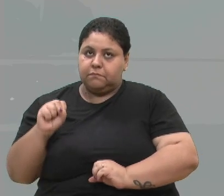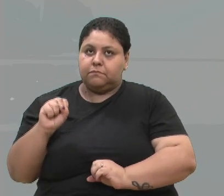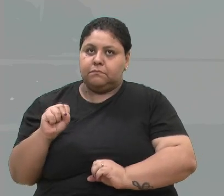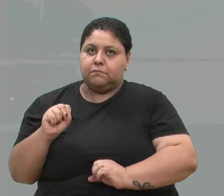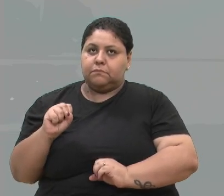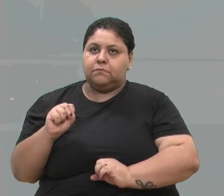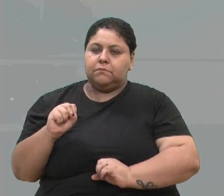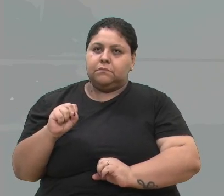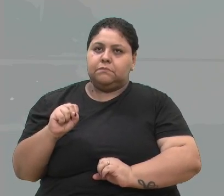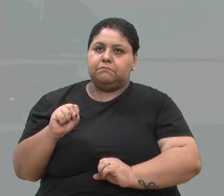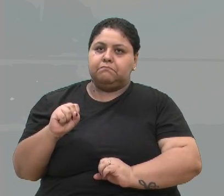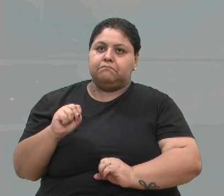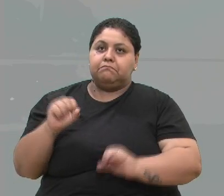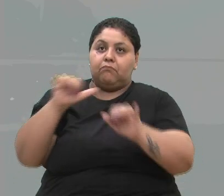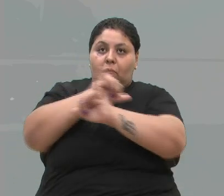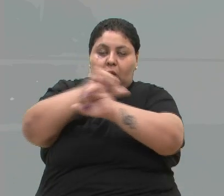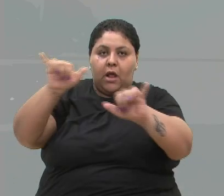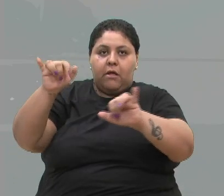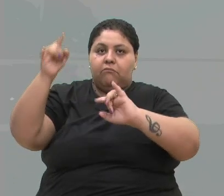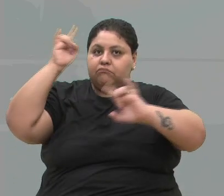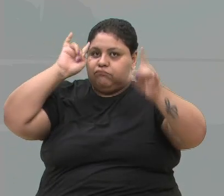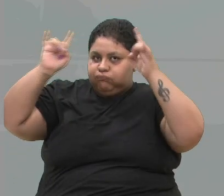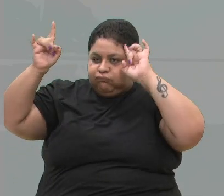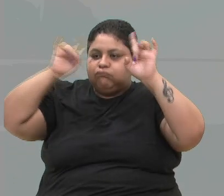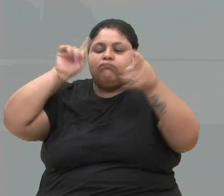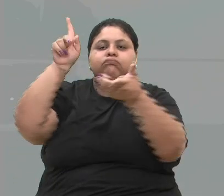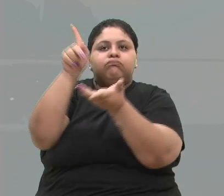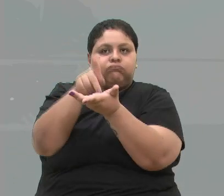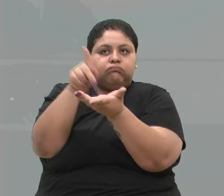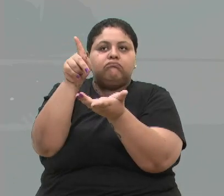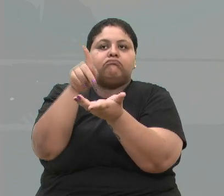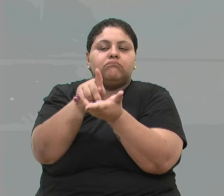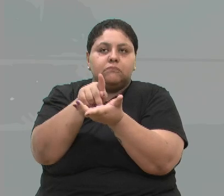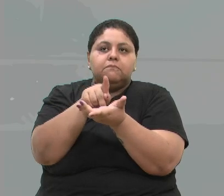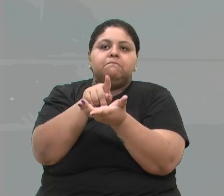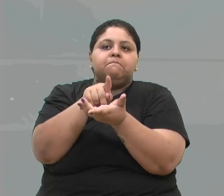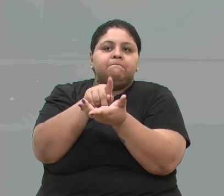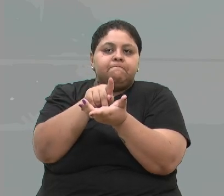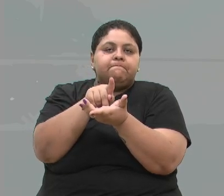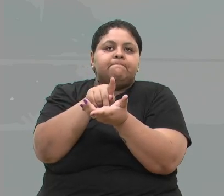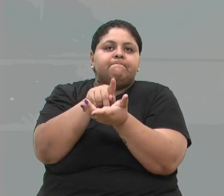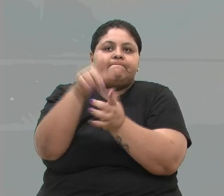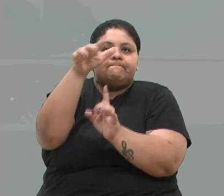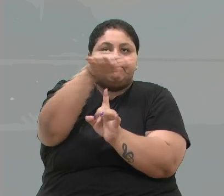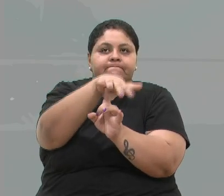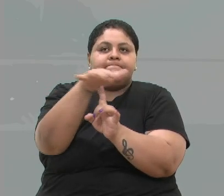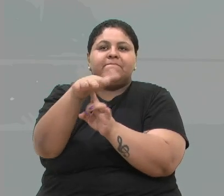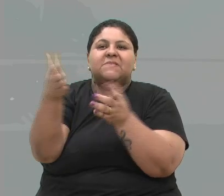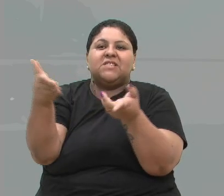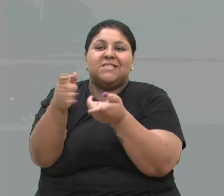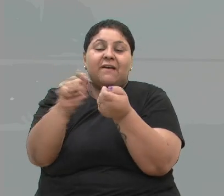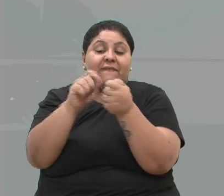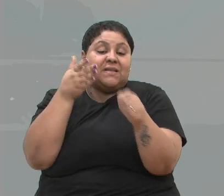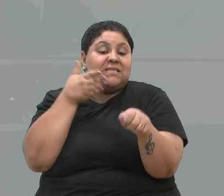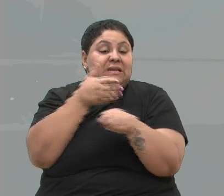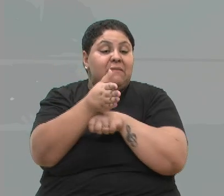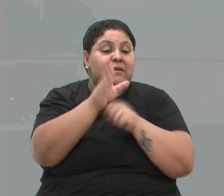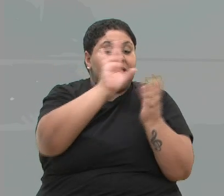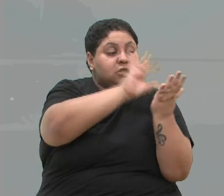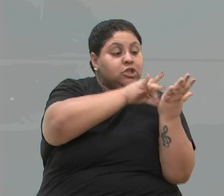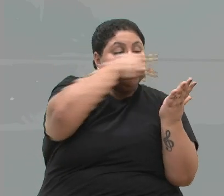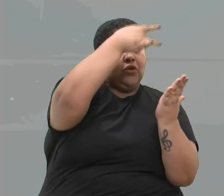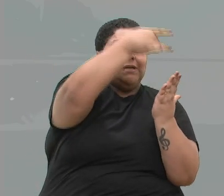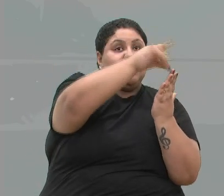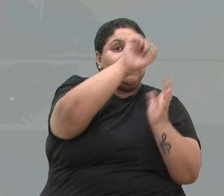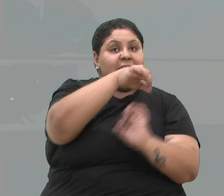estão passando essa ideia para o povo, que realmente essa Feira da Maesa já faz parte aí do calendário de Caxias